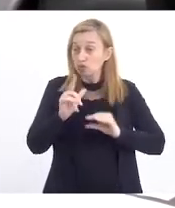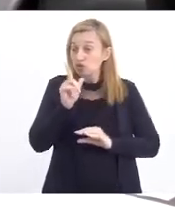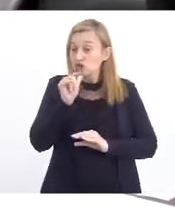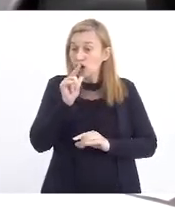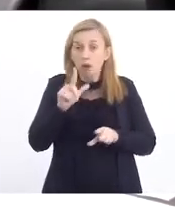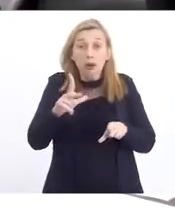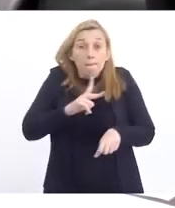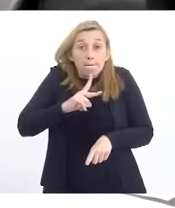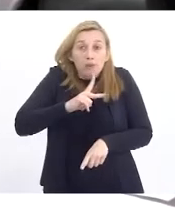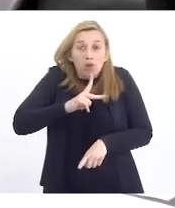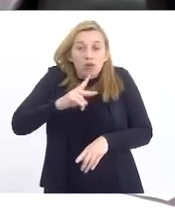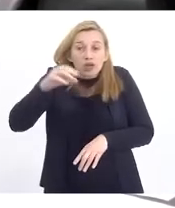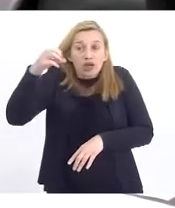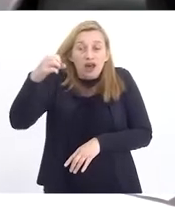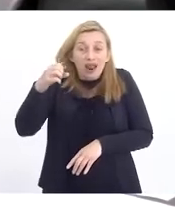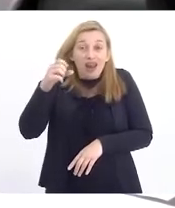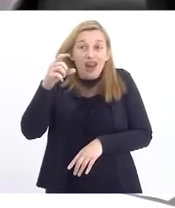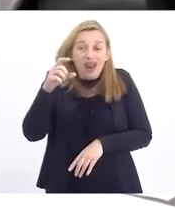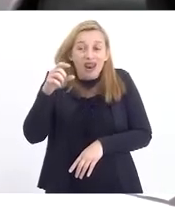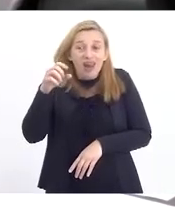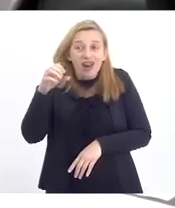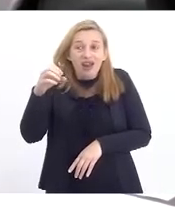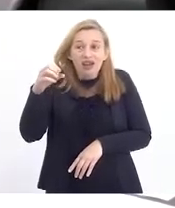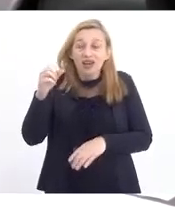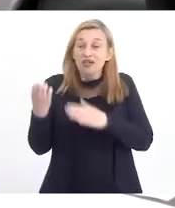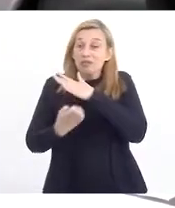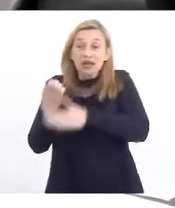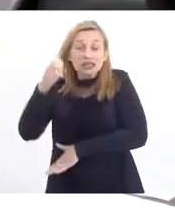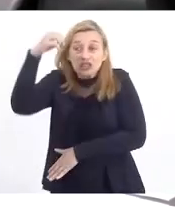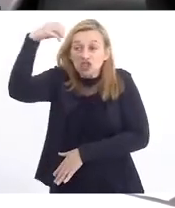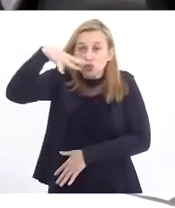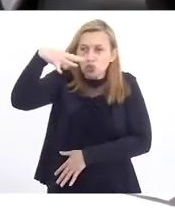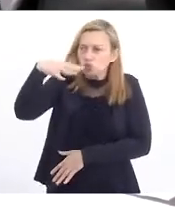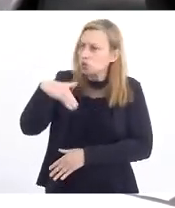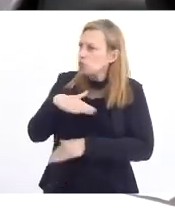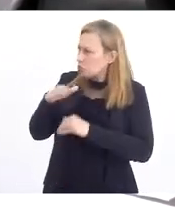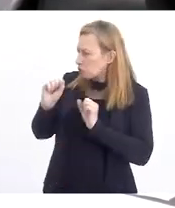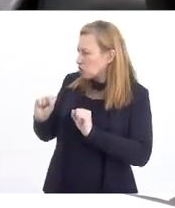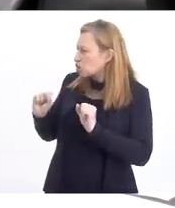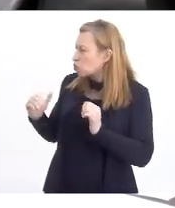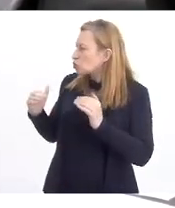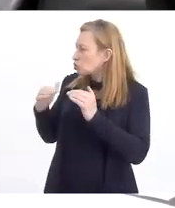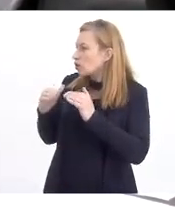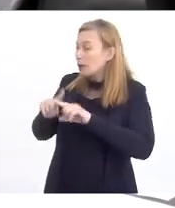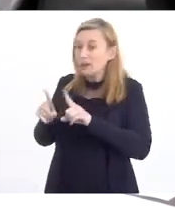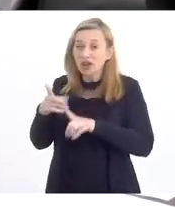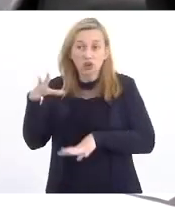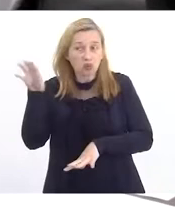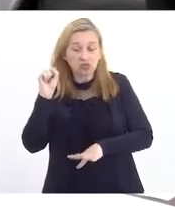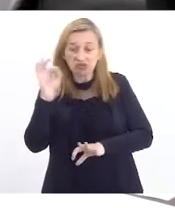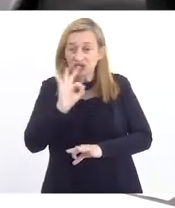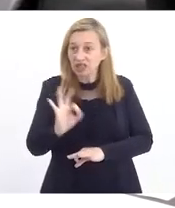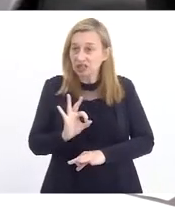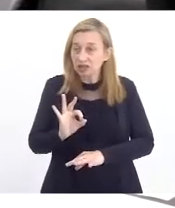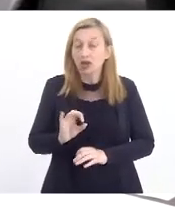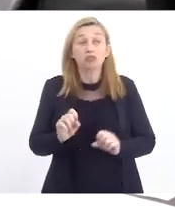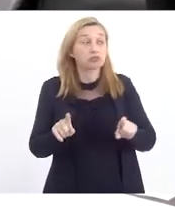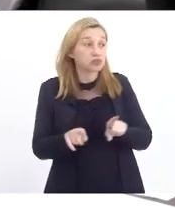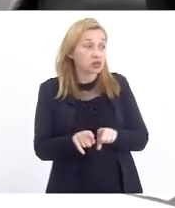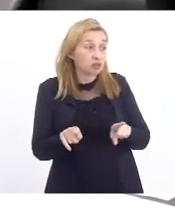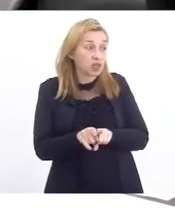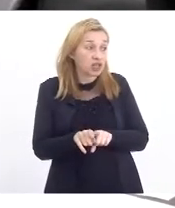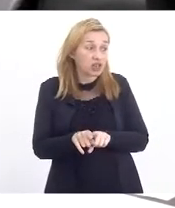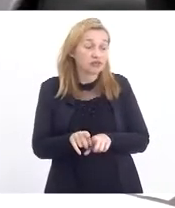Light. Pode ser que todos concordassem, mas eu não vi nada. E talvez tenha sido feita a